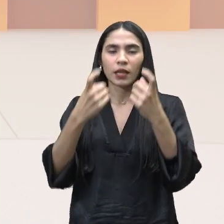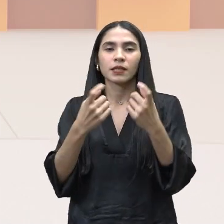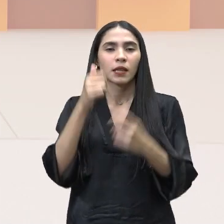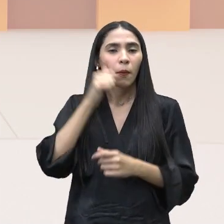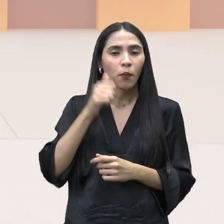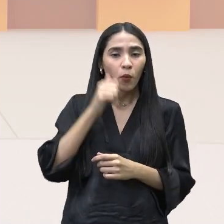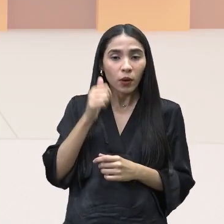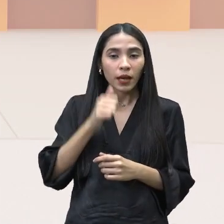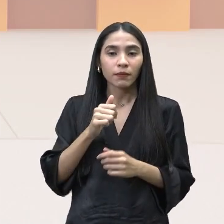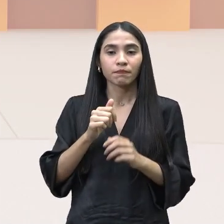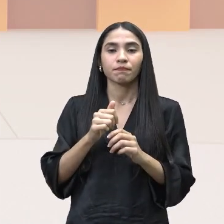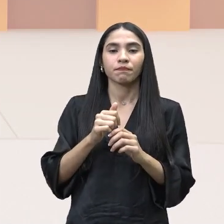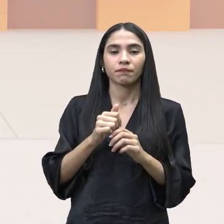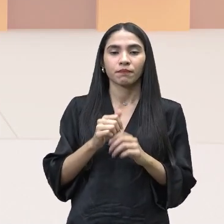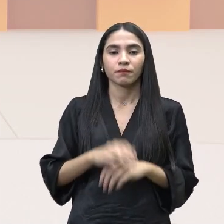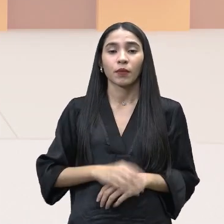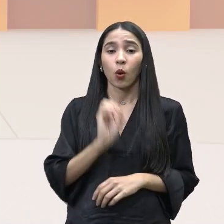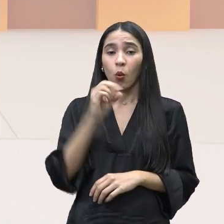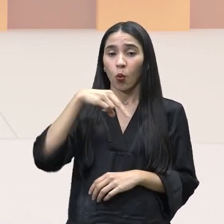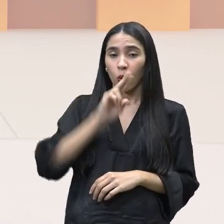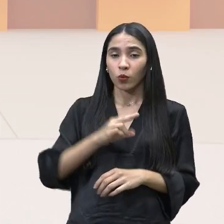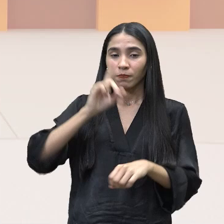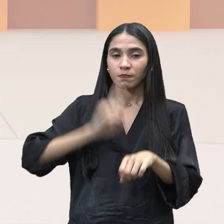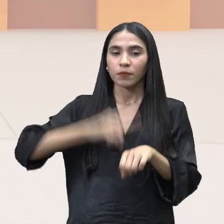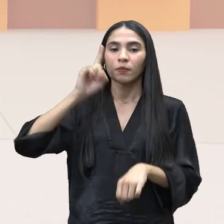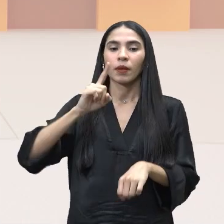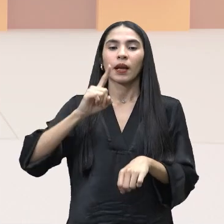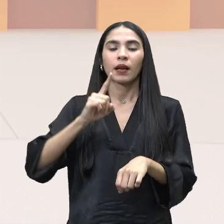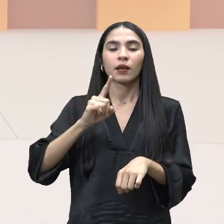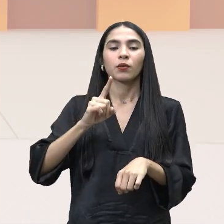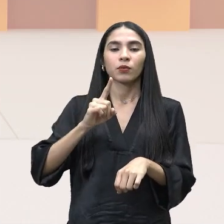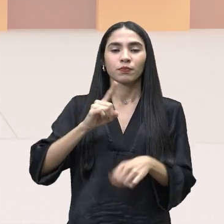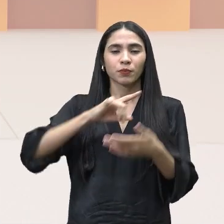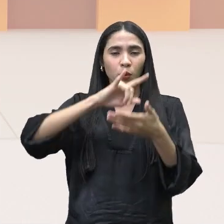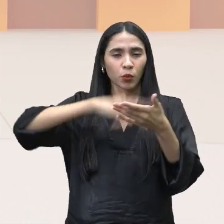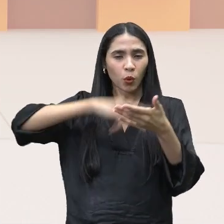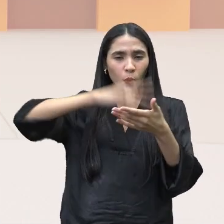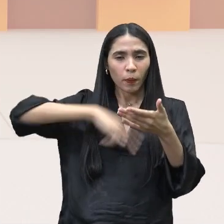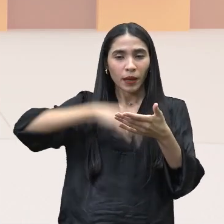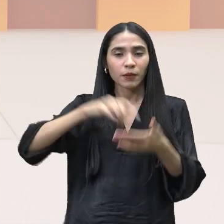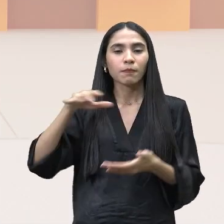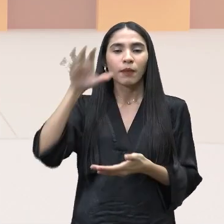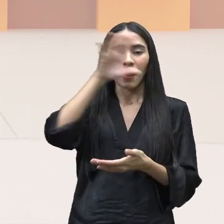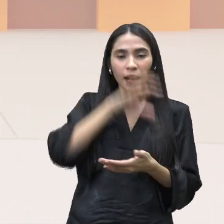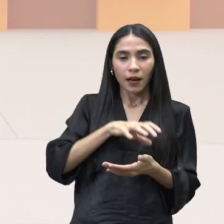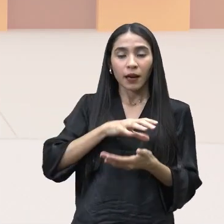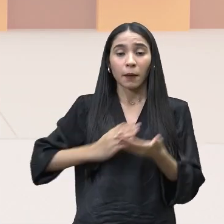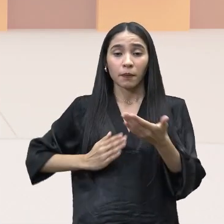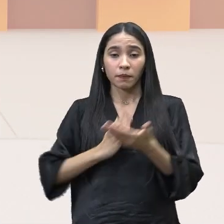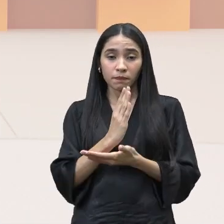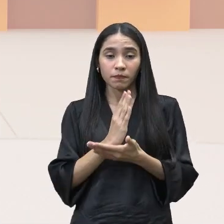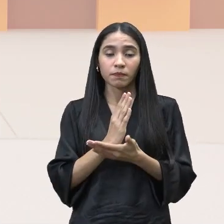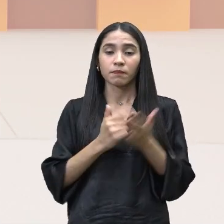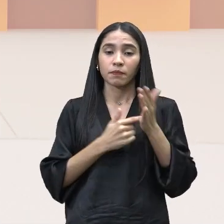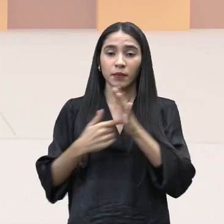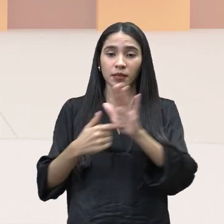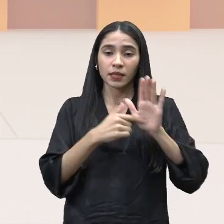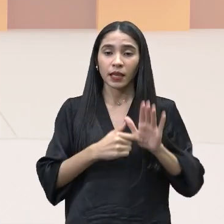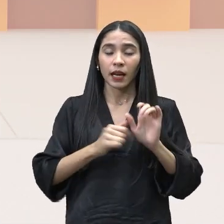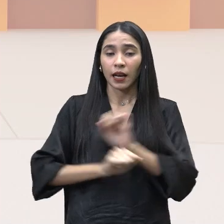da ONU, sendo o primeiro instrumento internacional a apresentar de forma